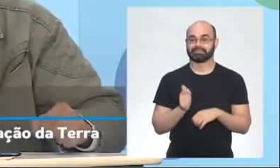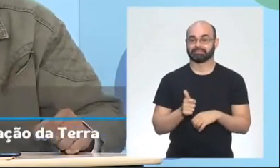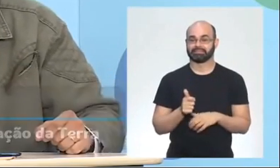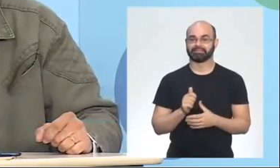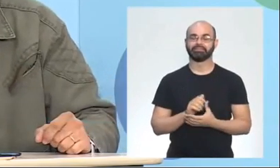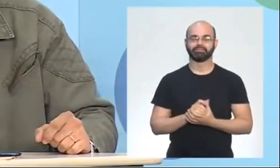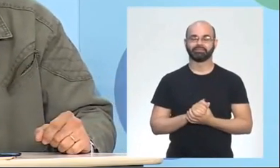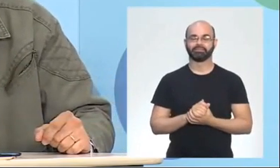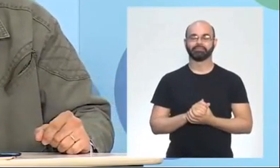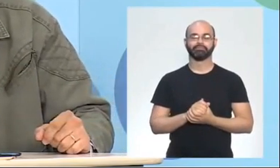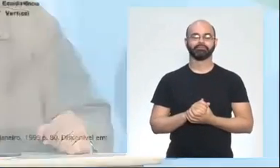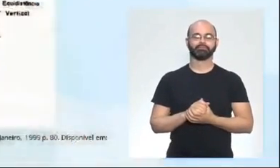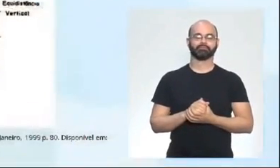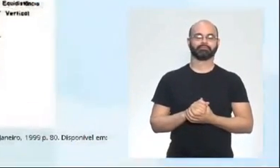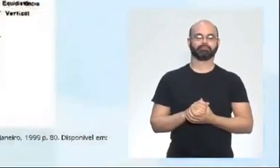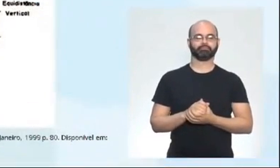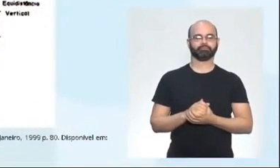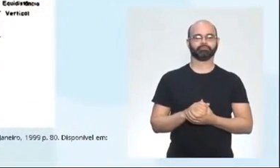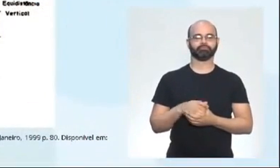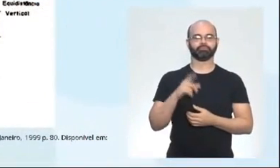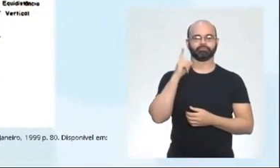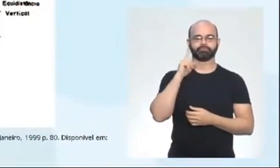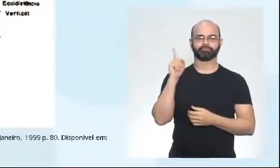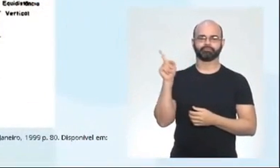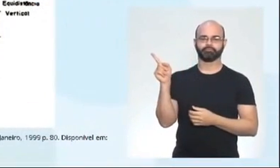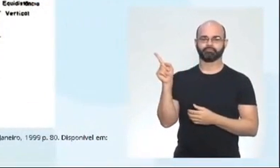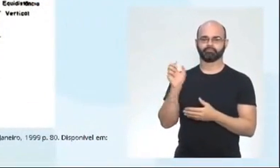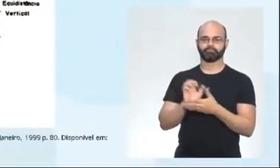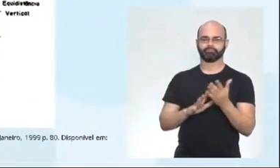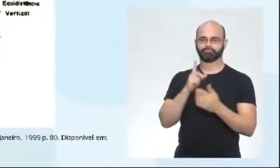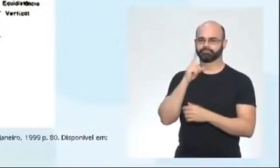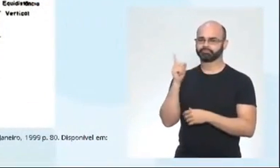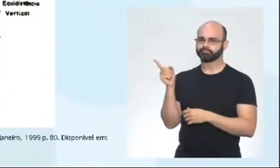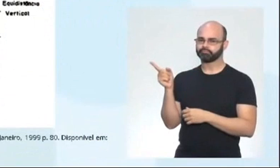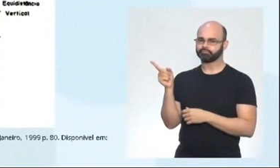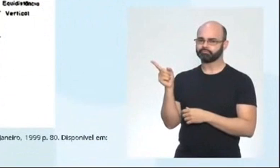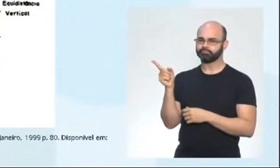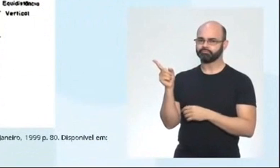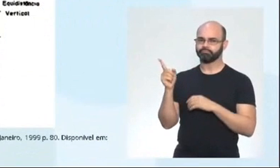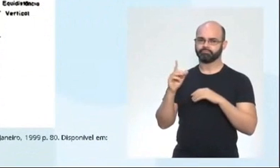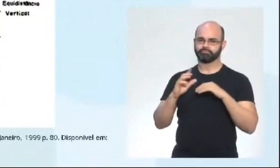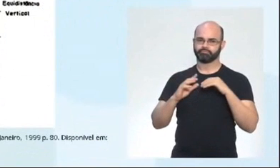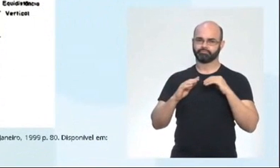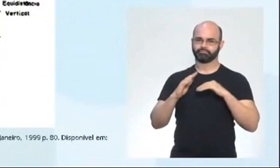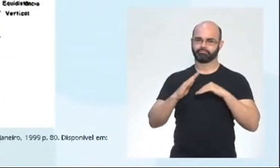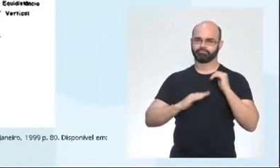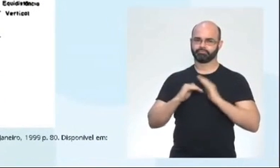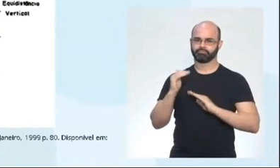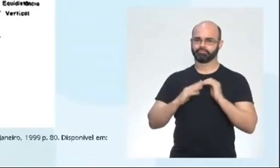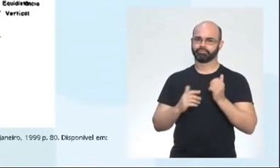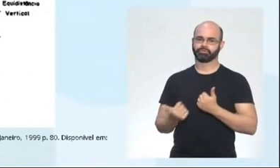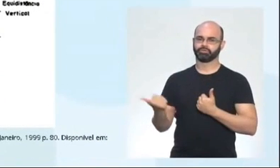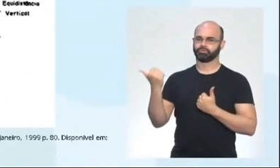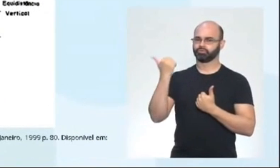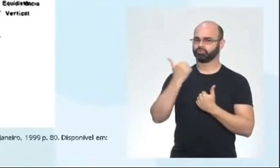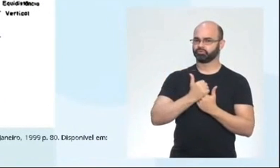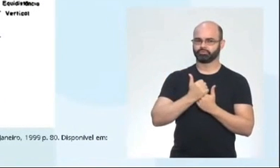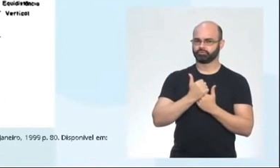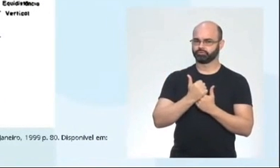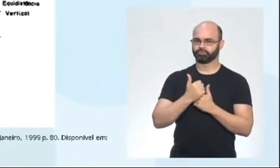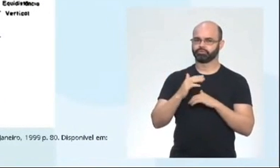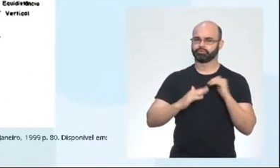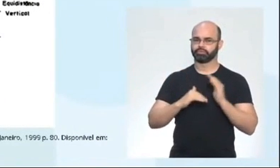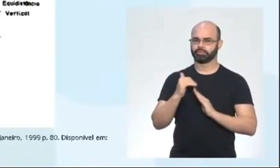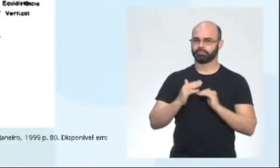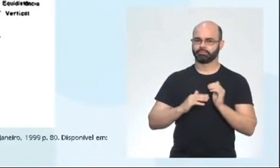colocar a atividade na tela. Essa atividade não substitui a prática que é realizada nas escolas,